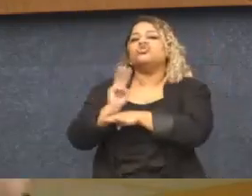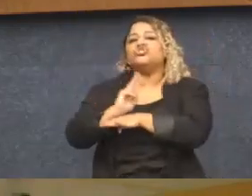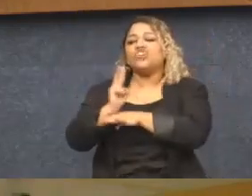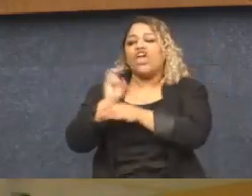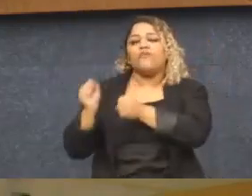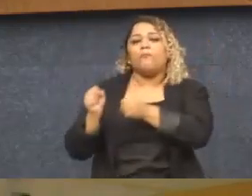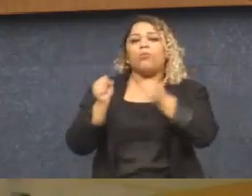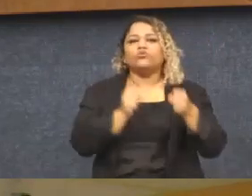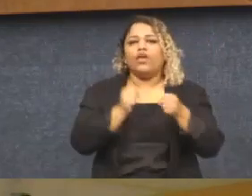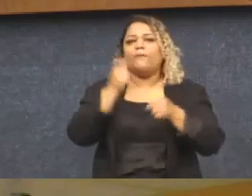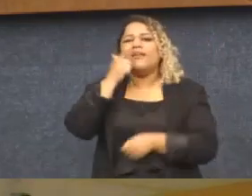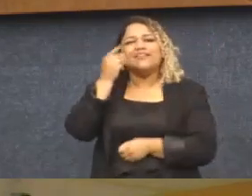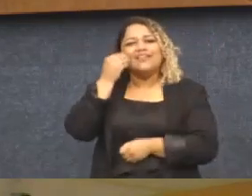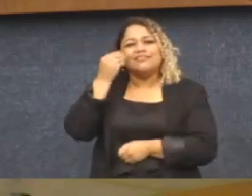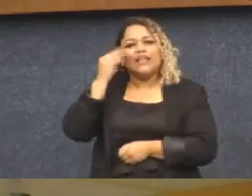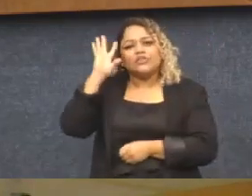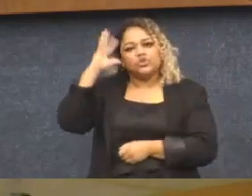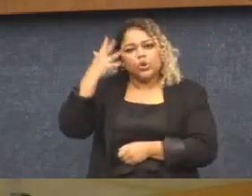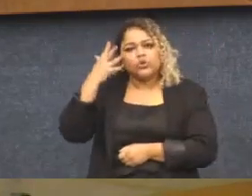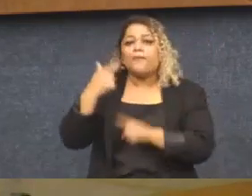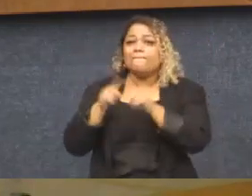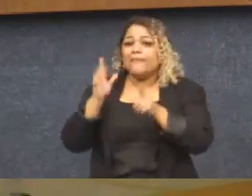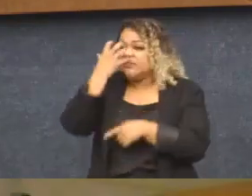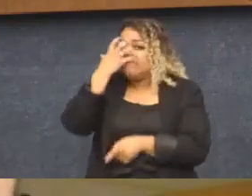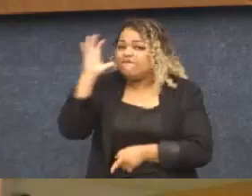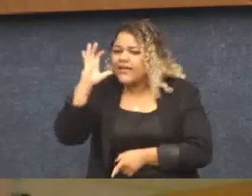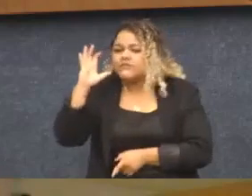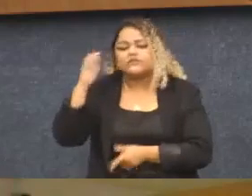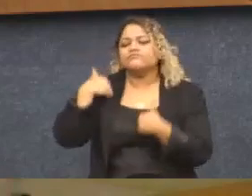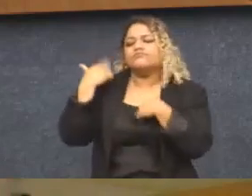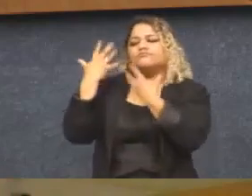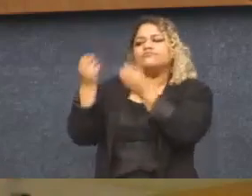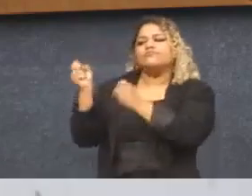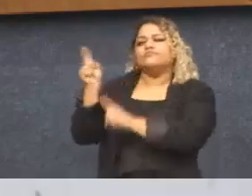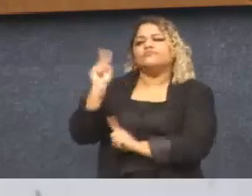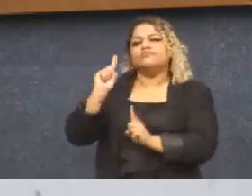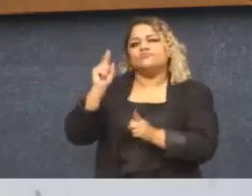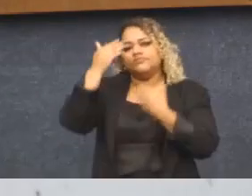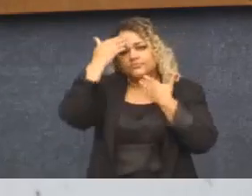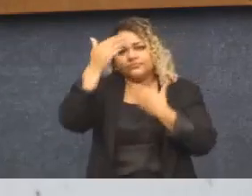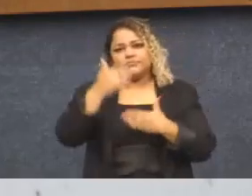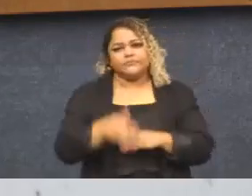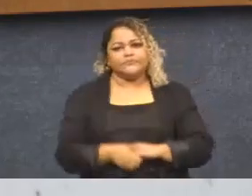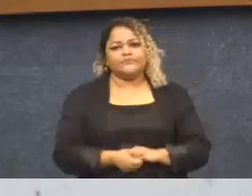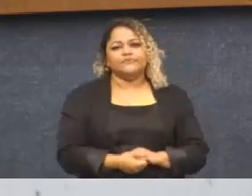soluções. Mas farsa para cima de mim, não. Obrigado.